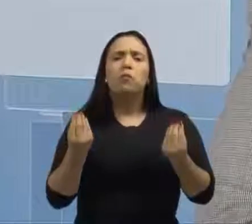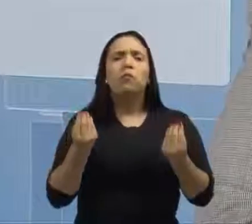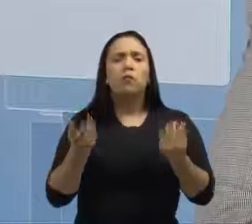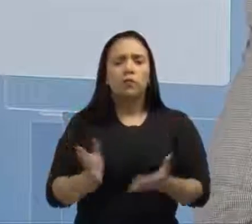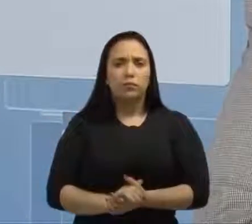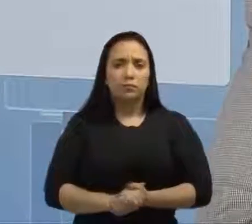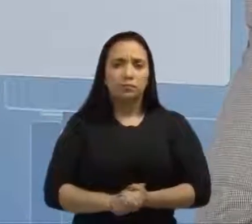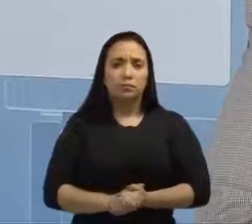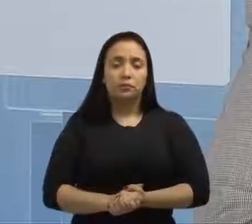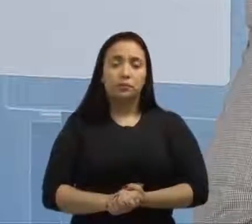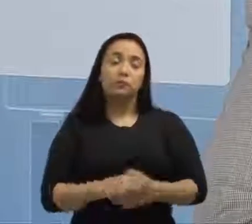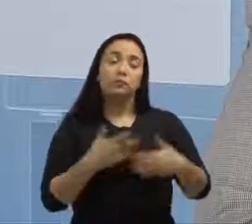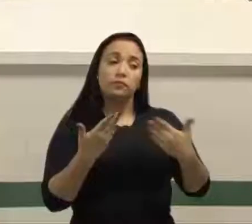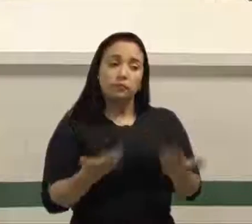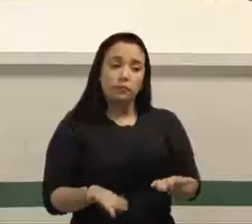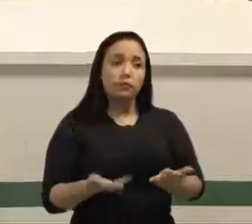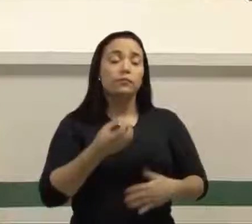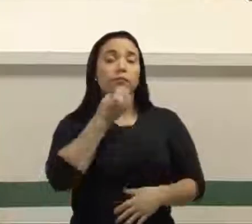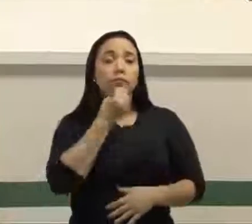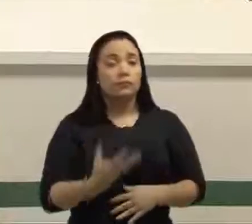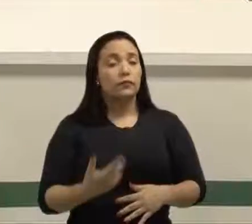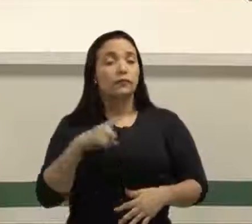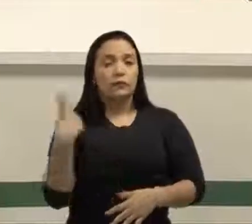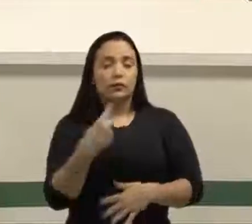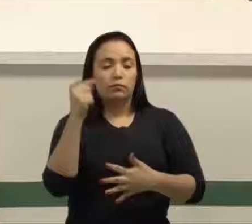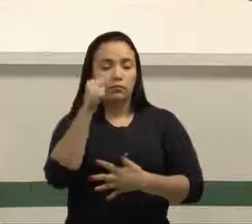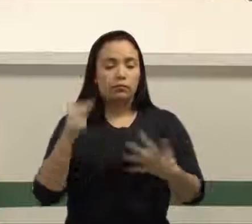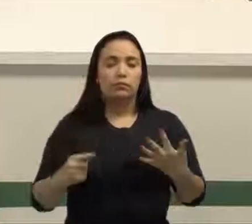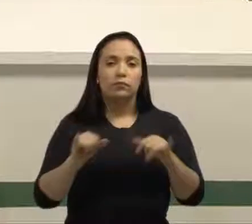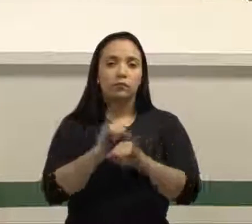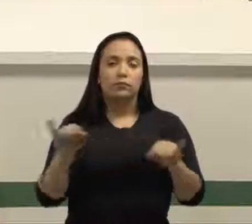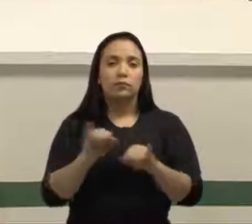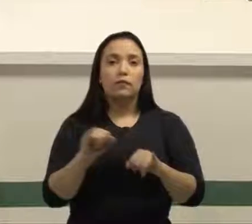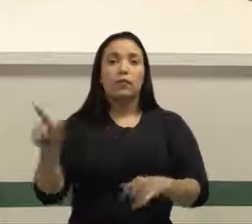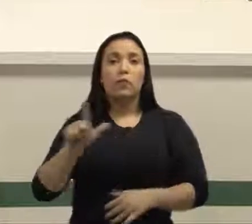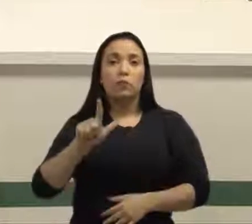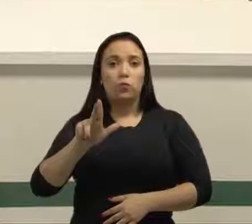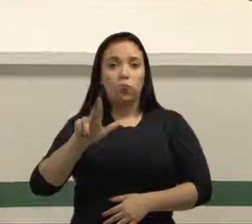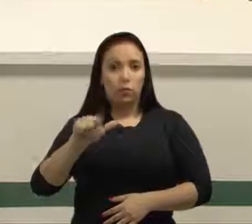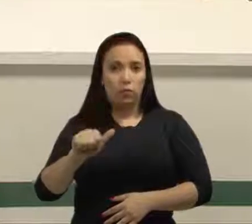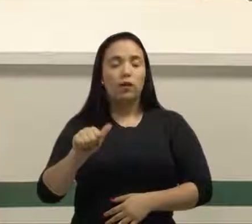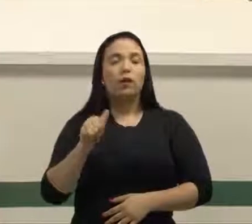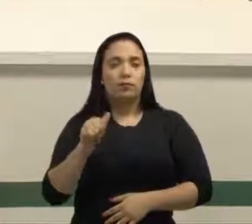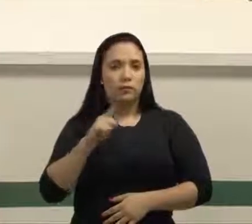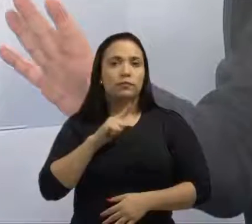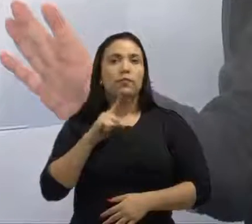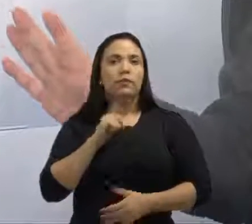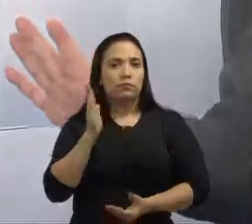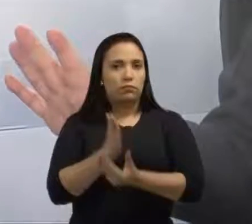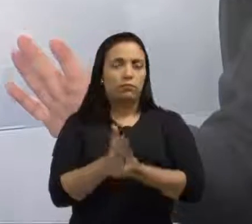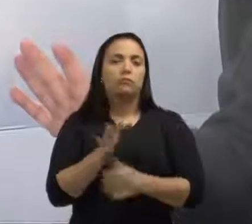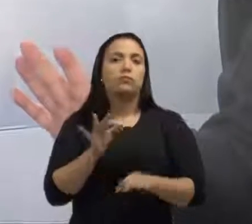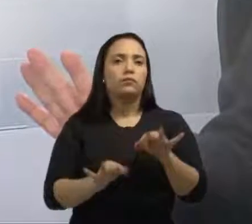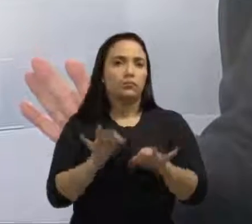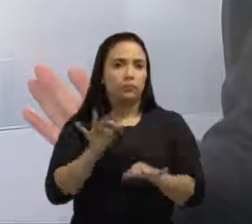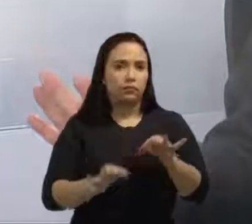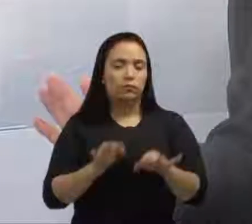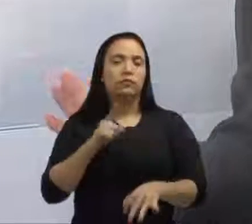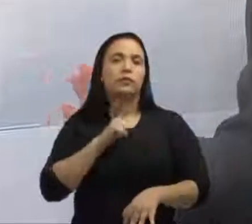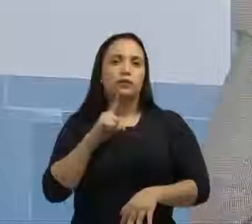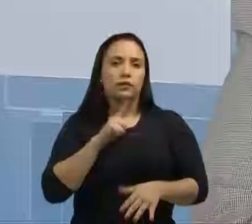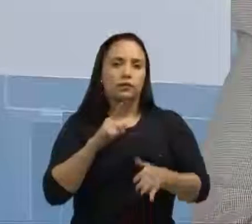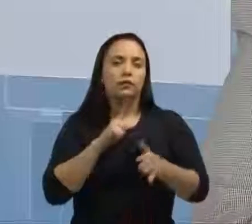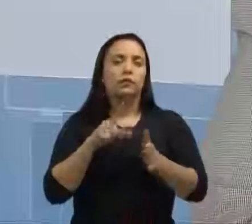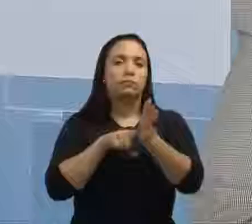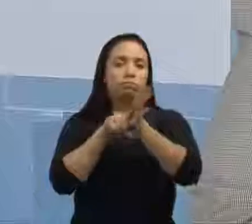voto contra a prisão? Eu acho que um primeiro ponto que a gente tem que colocar: Lula é réu condenado.